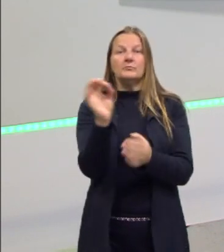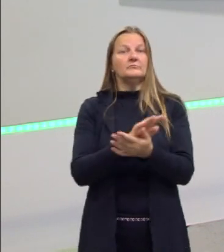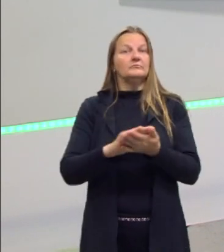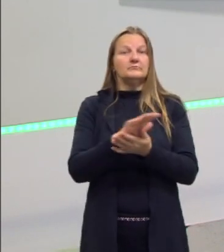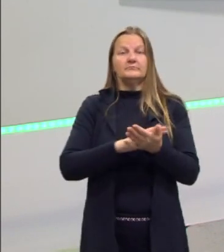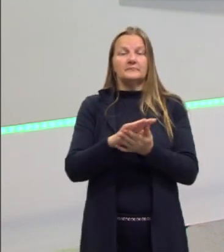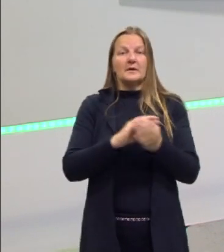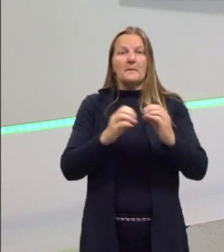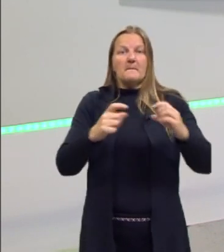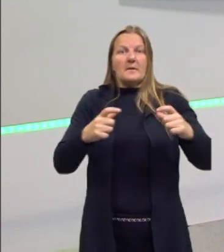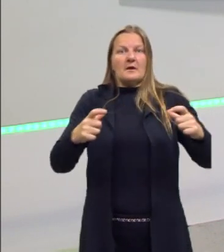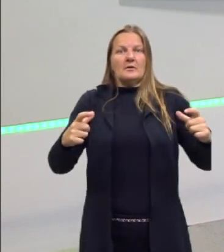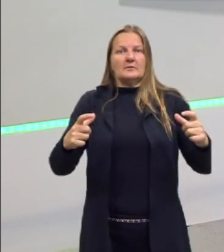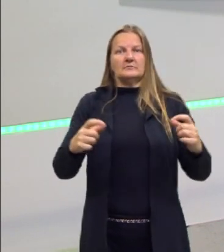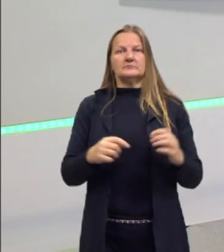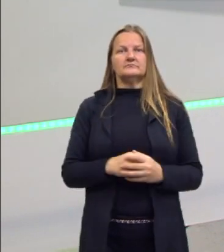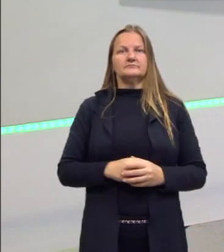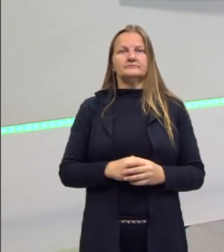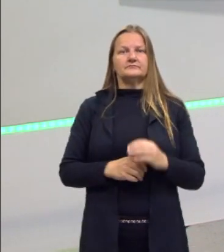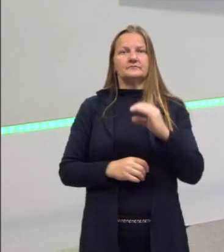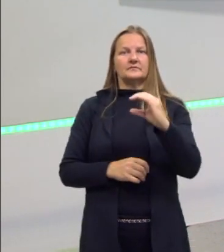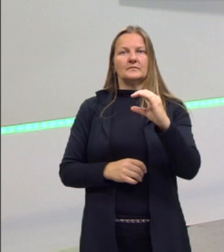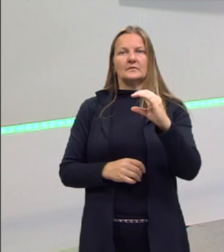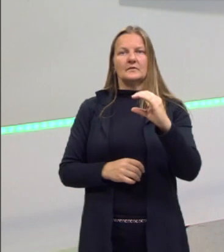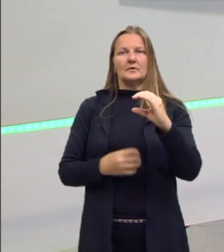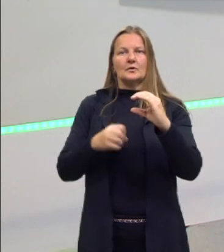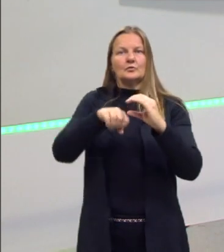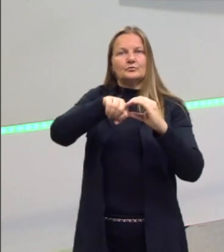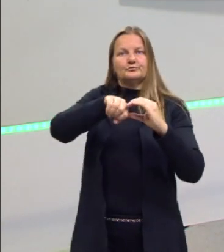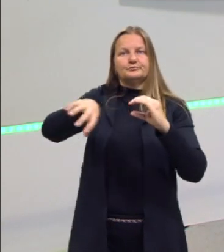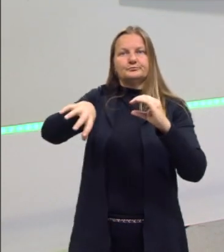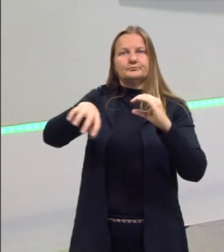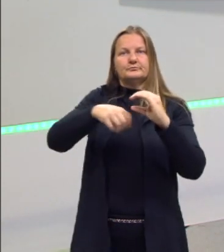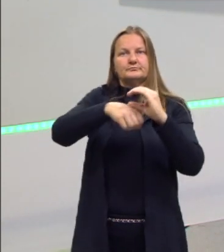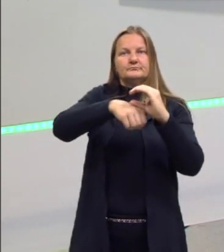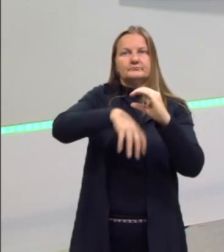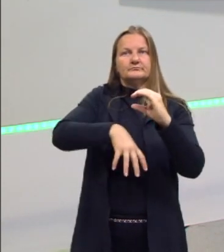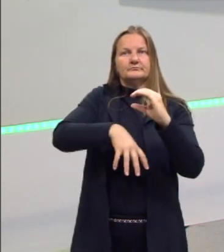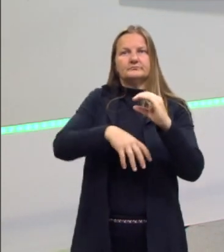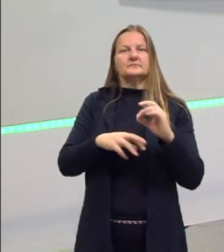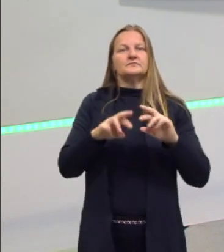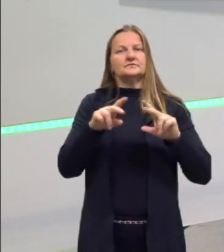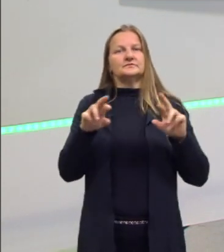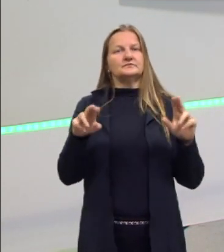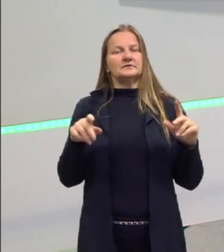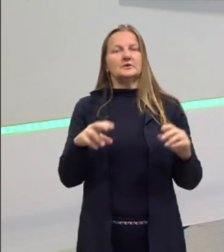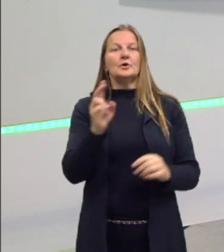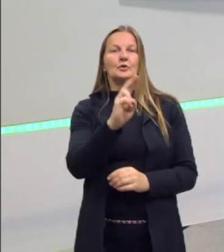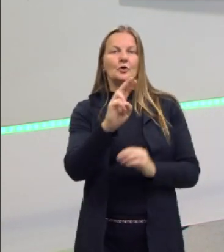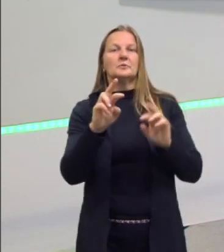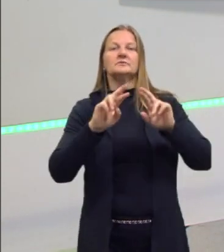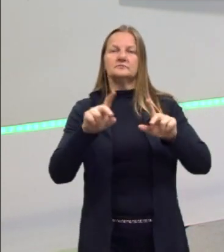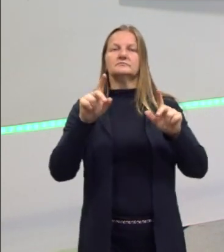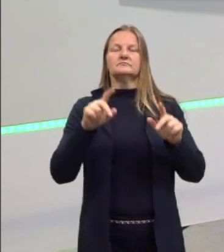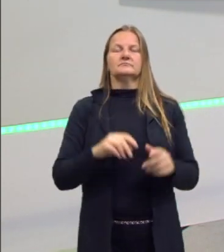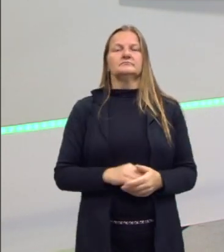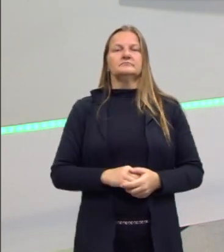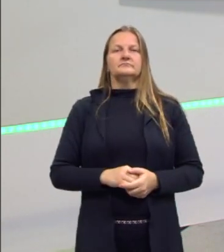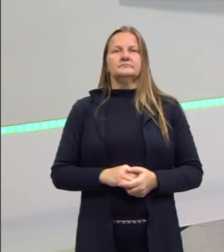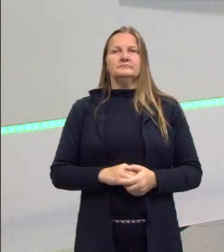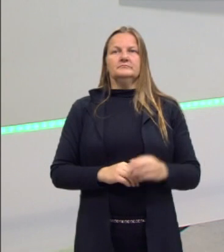nada e eu vou continuar tendo ramificações só que em um local em locais diferentes né posição foi tá diferente e o nome também vai ser diferente